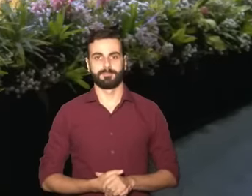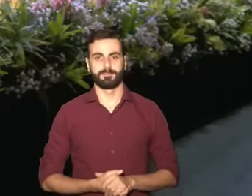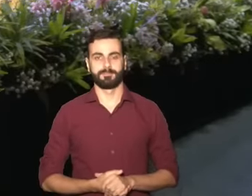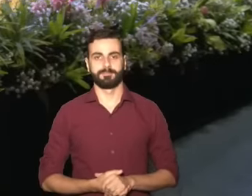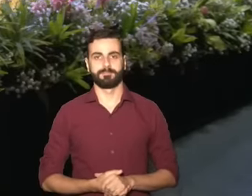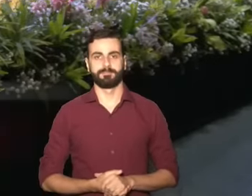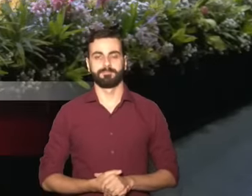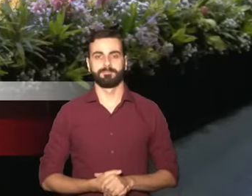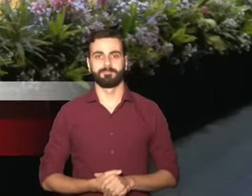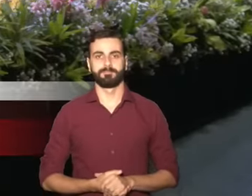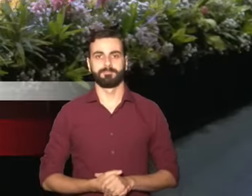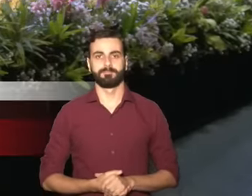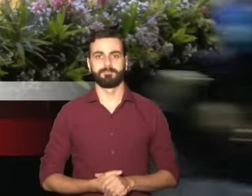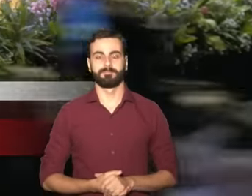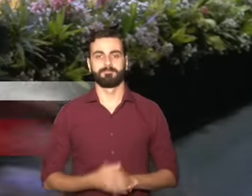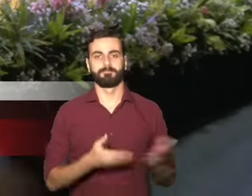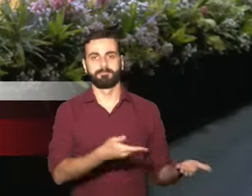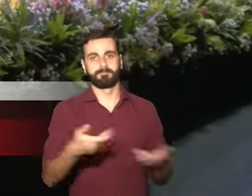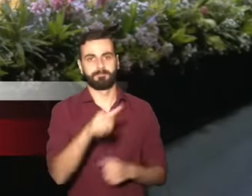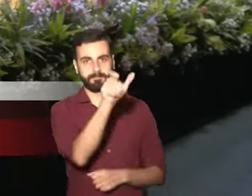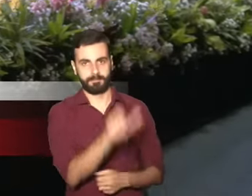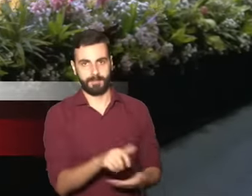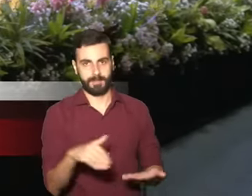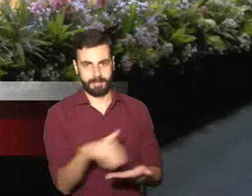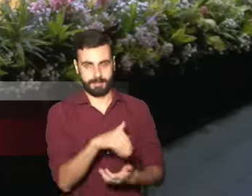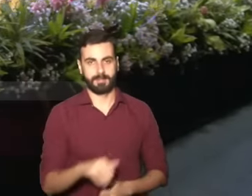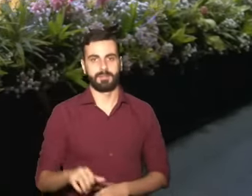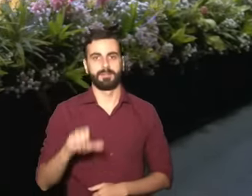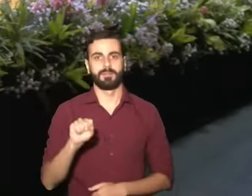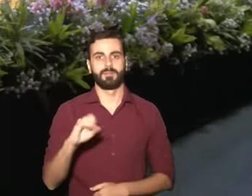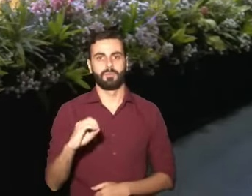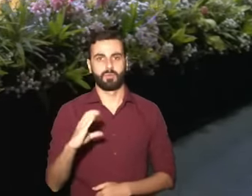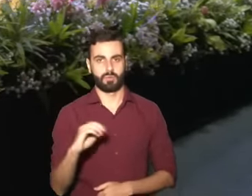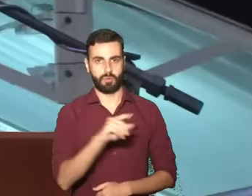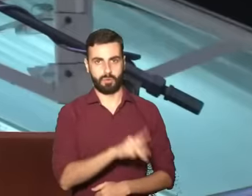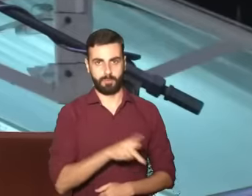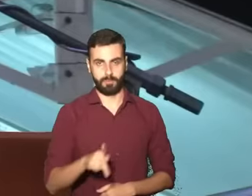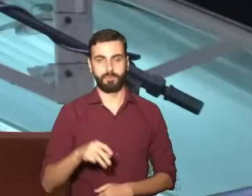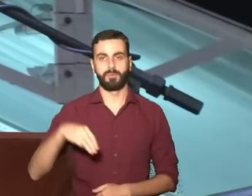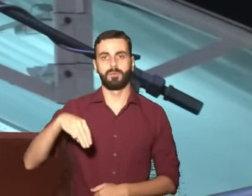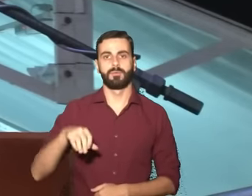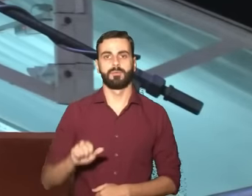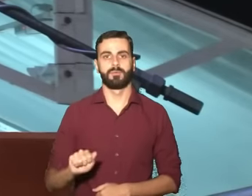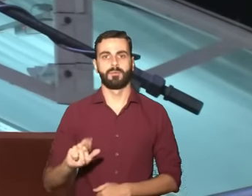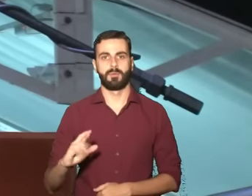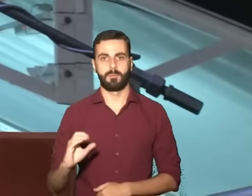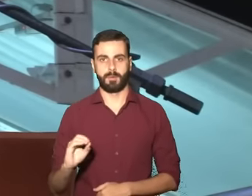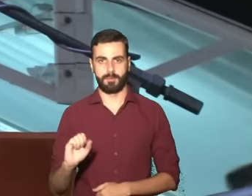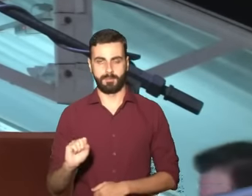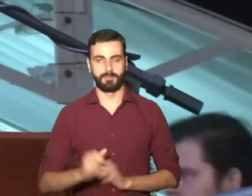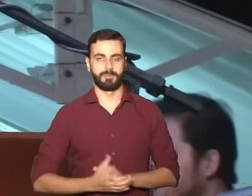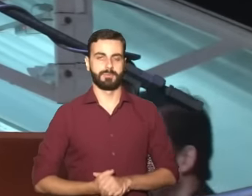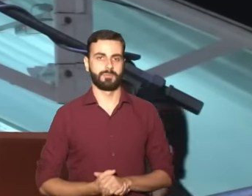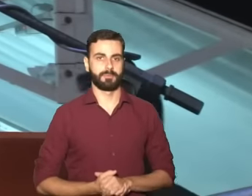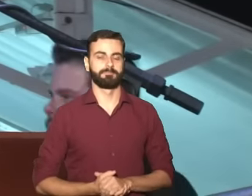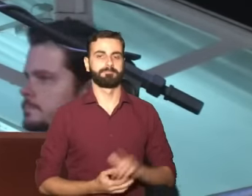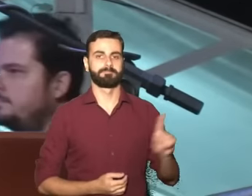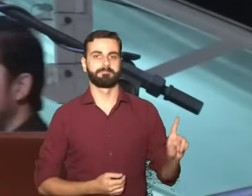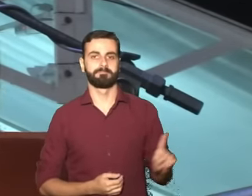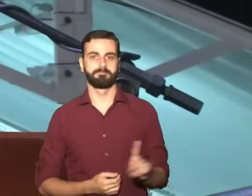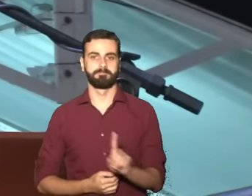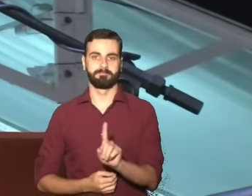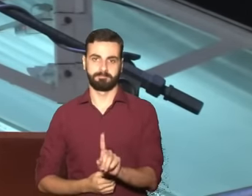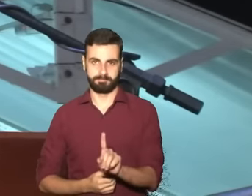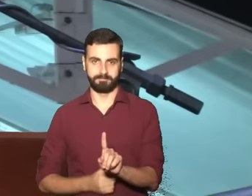E convidamos o secretário de órgãos colegiados, professor Marcos Ribeiro Furtado, a se posicionar